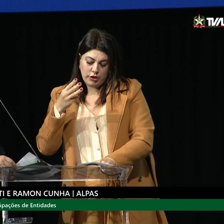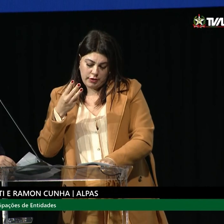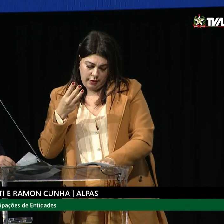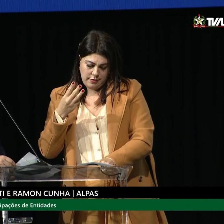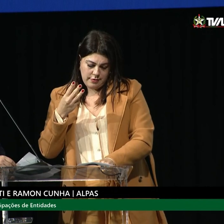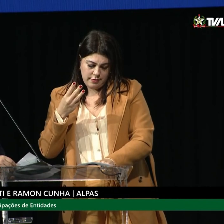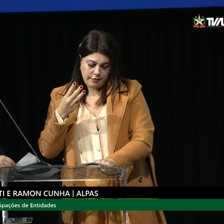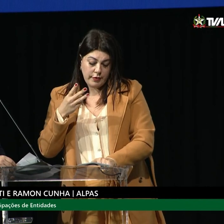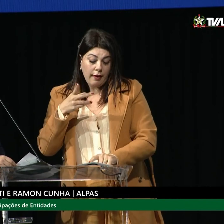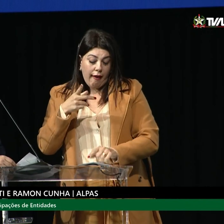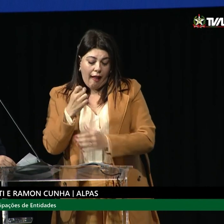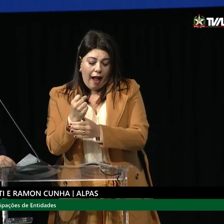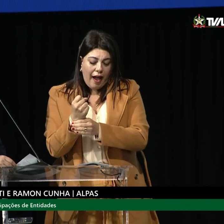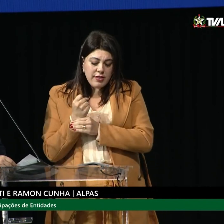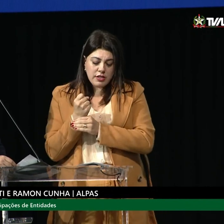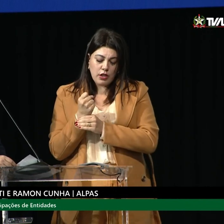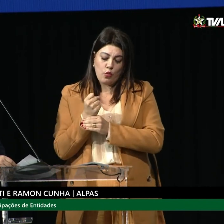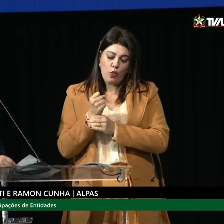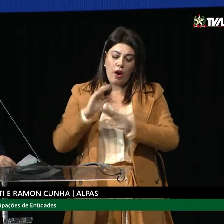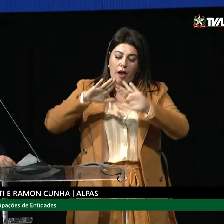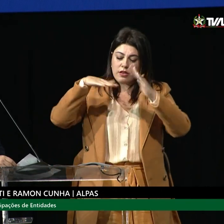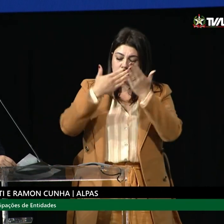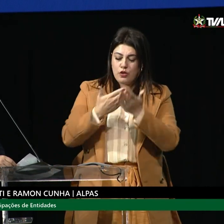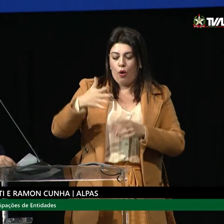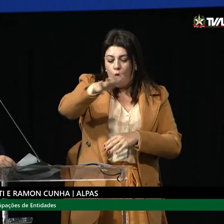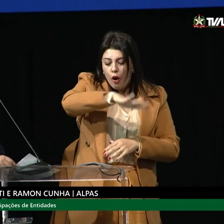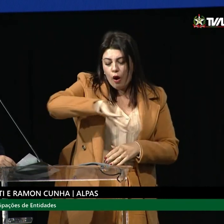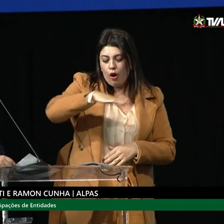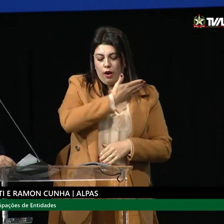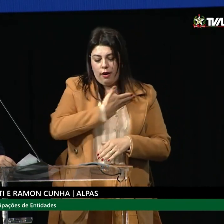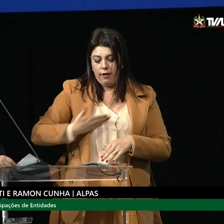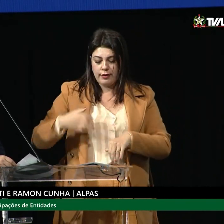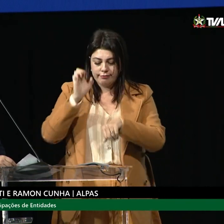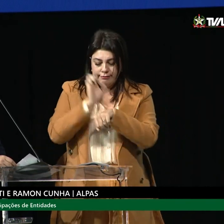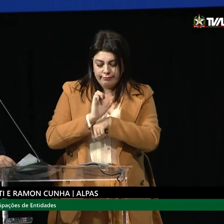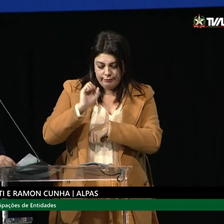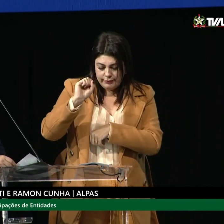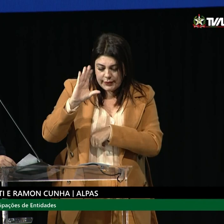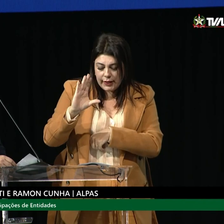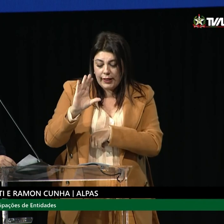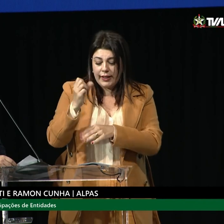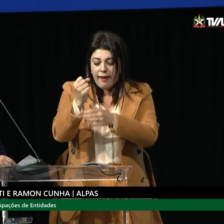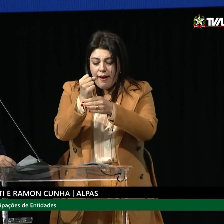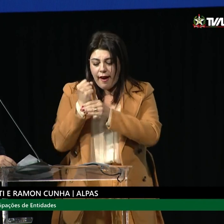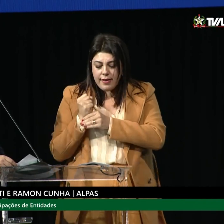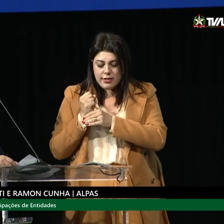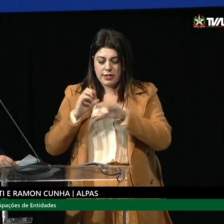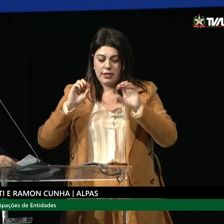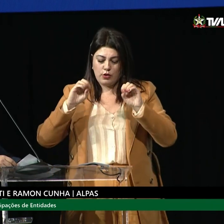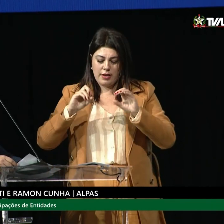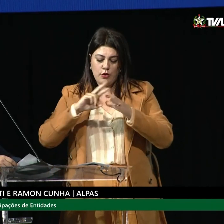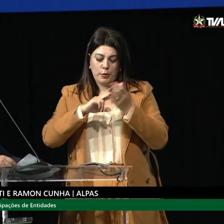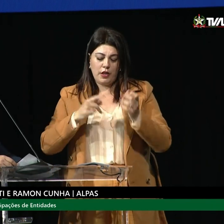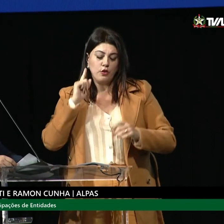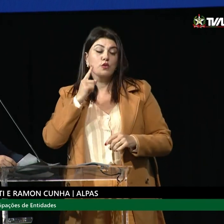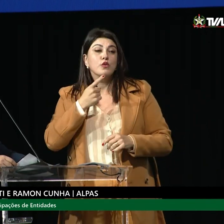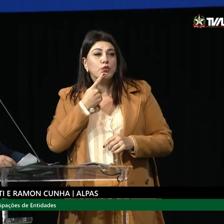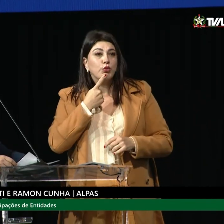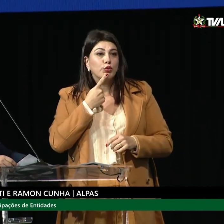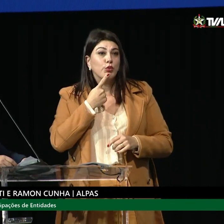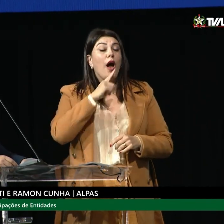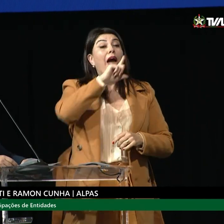PL 173 de 2024, que altera essa emenda, altera o artigo 2º dessa PL,